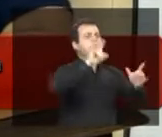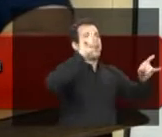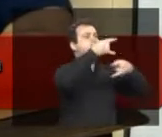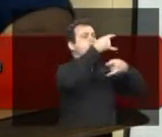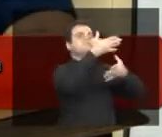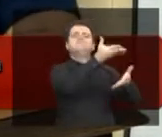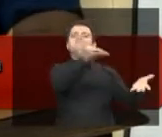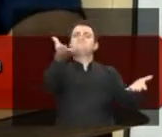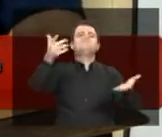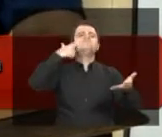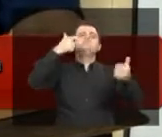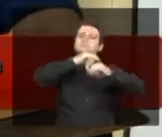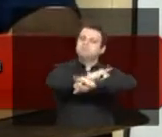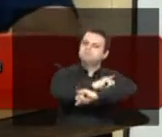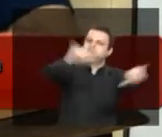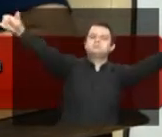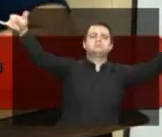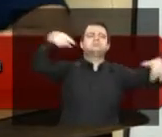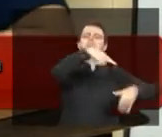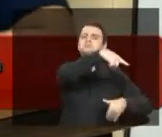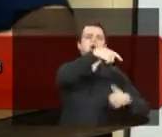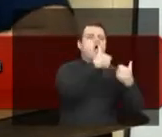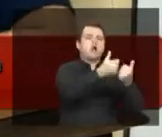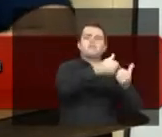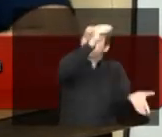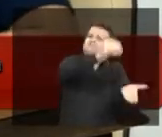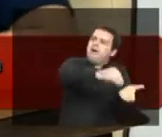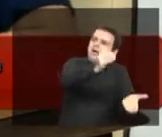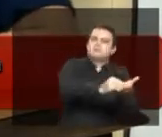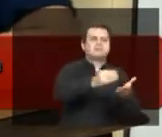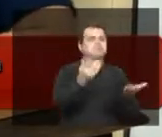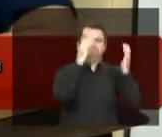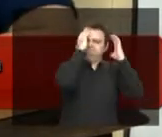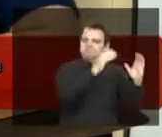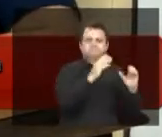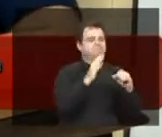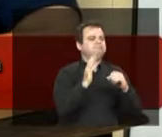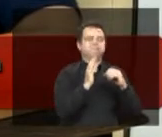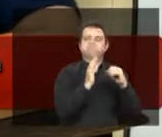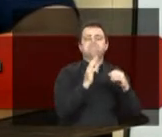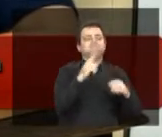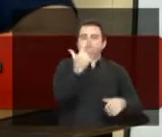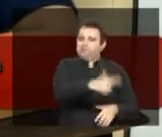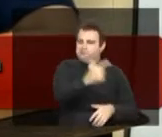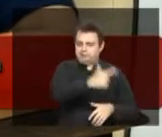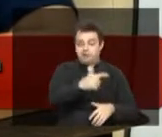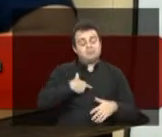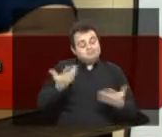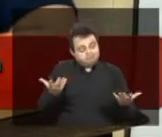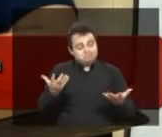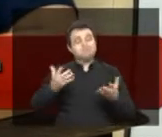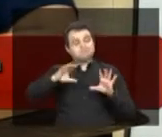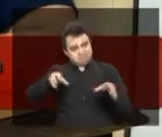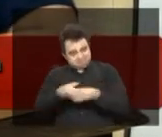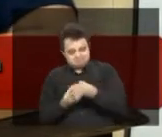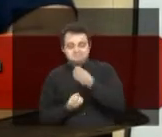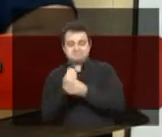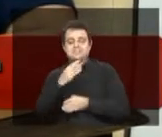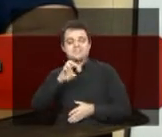estavam seguindo. Isso foi um objeto também dessa CPI, continua sendo. A gente começa fazendo,